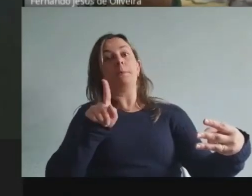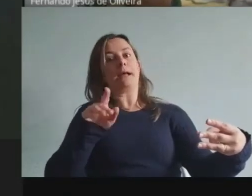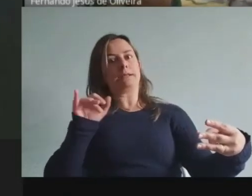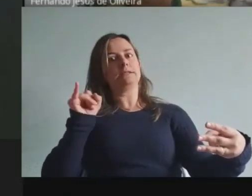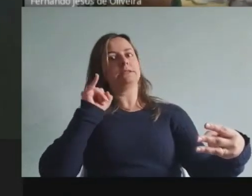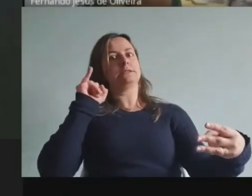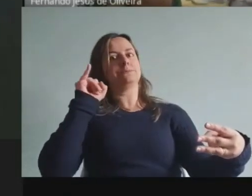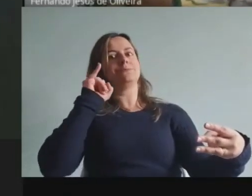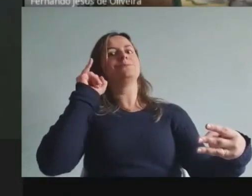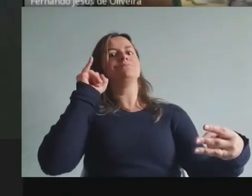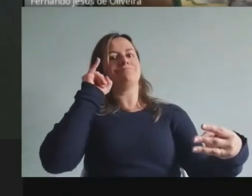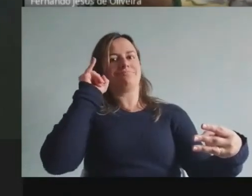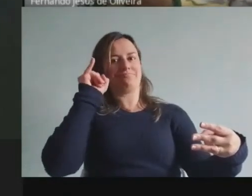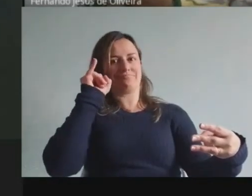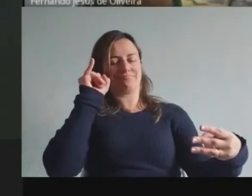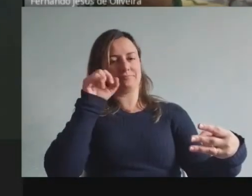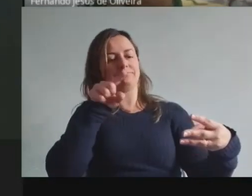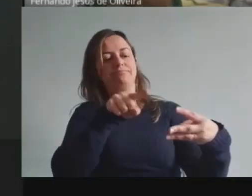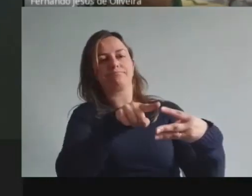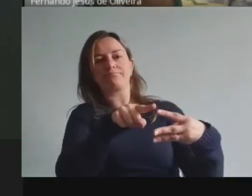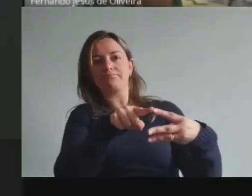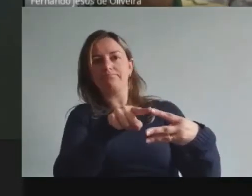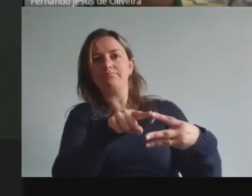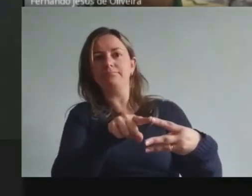Mas são importantes e vão aparecer.